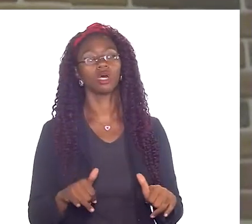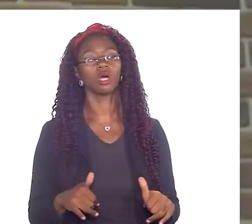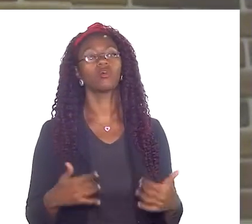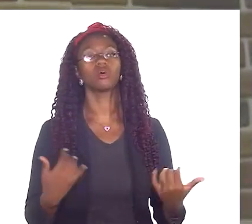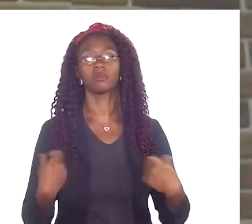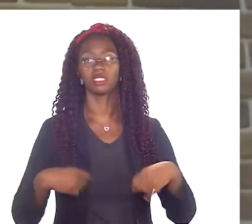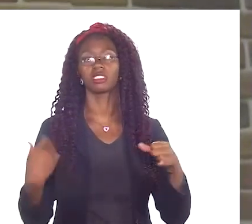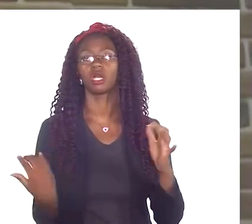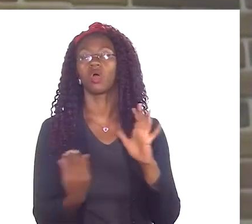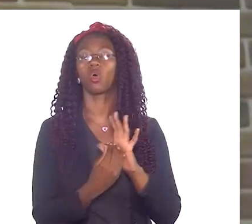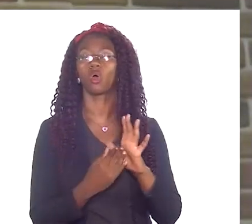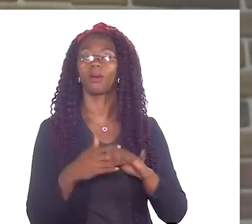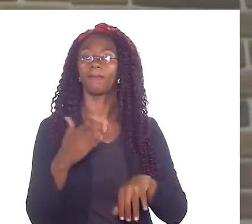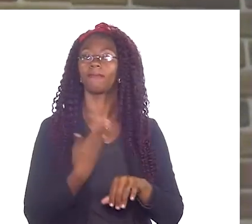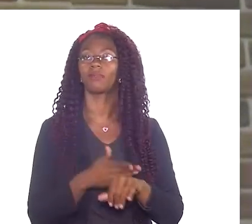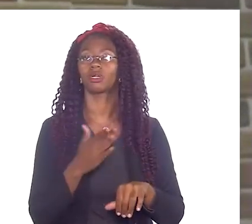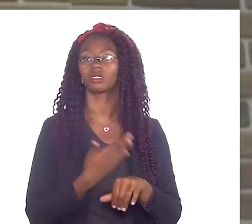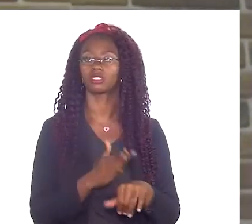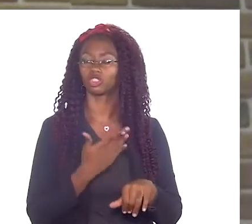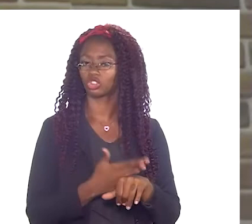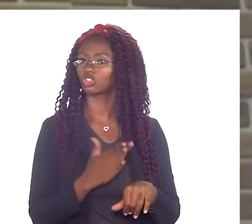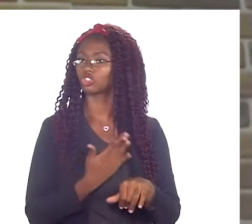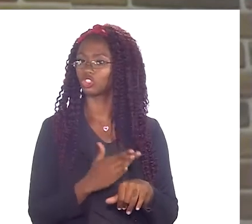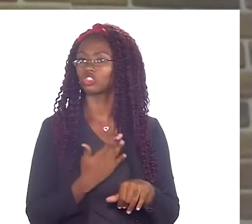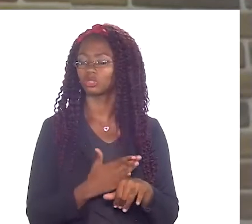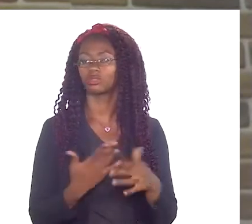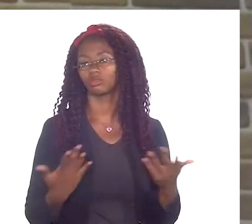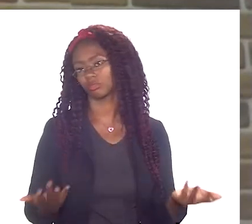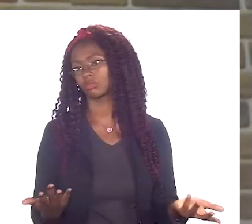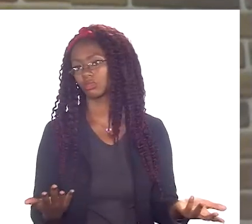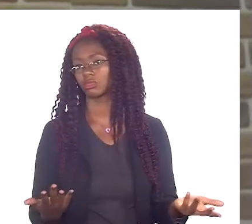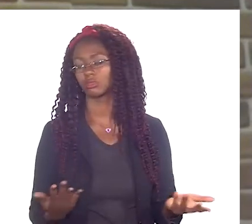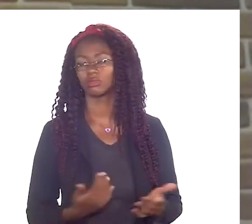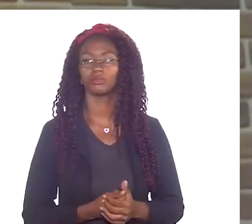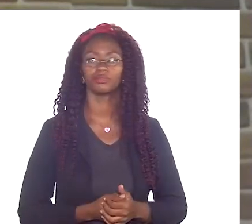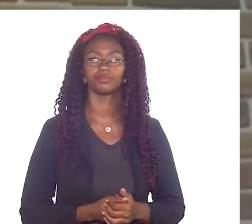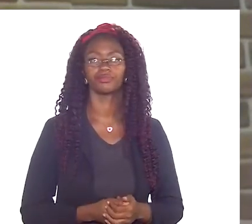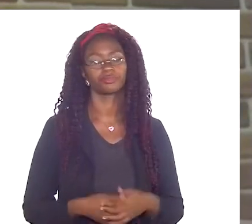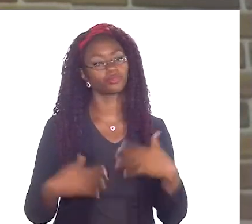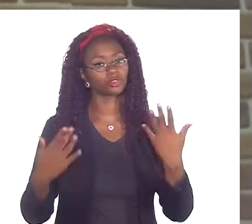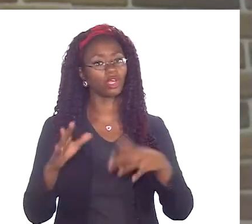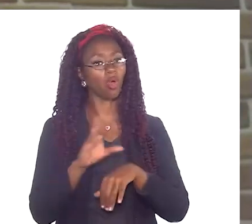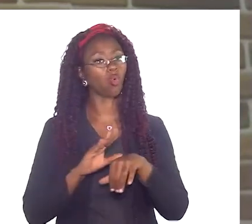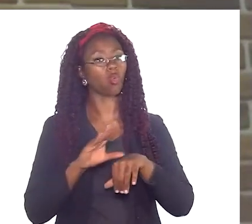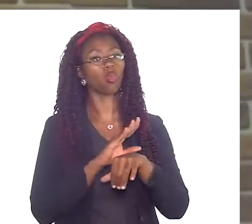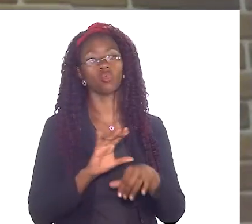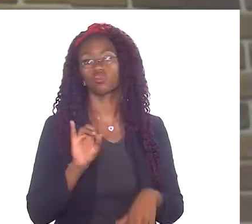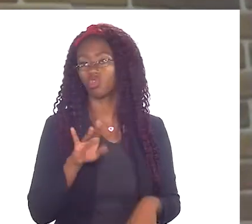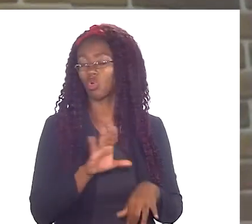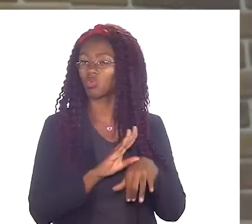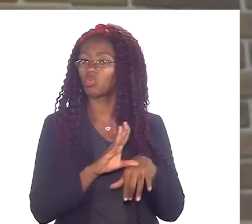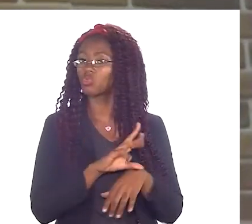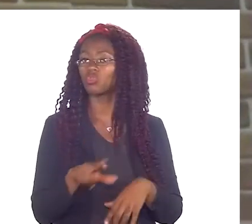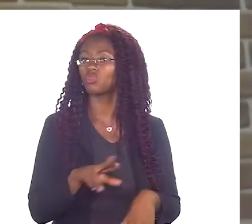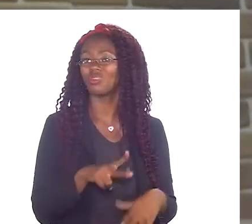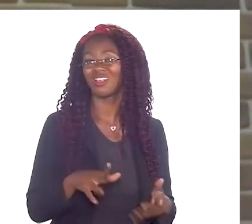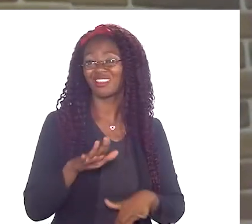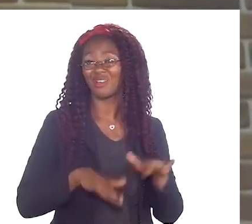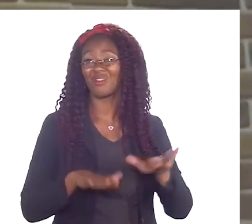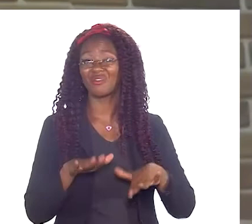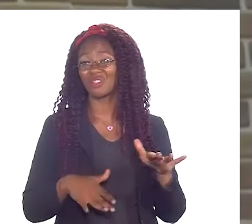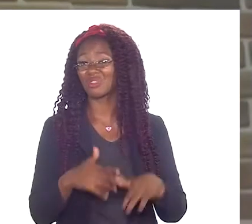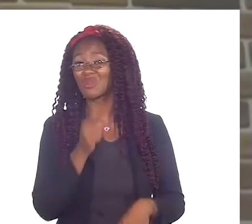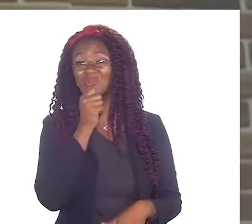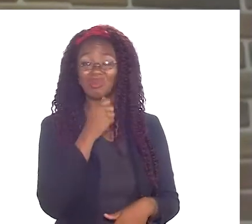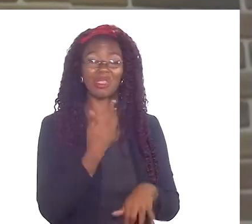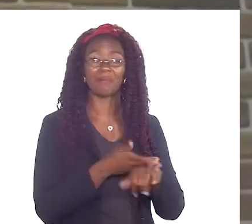diferenciar na hora que você coloca na prática, né? Então todo curso é muito importante e soma, mas se você só ficar fazendo curso também, você não